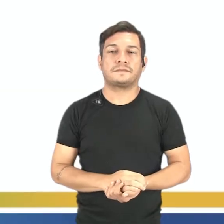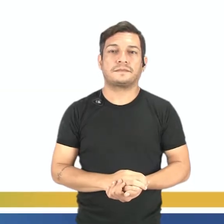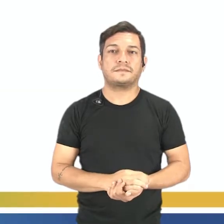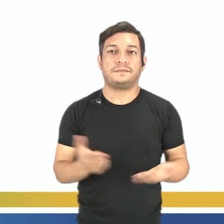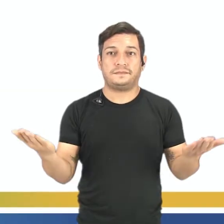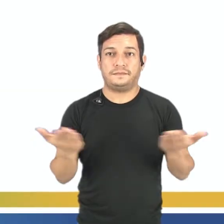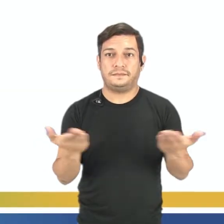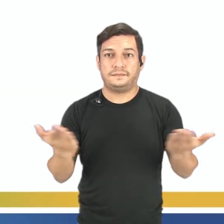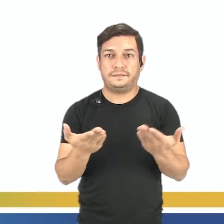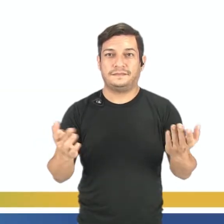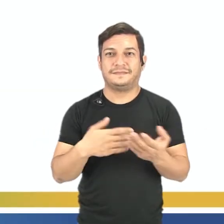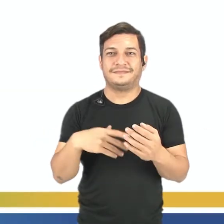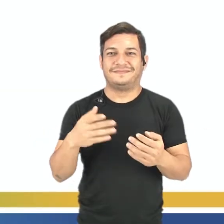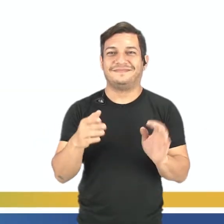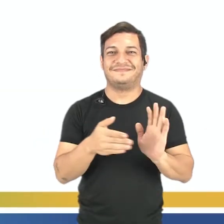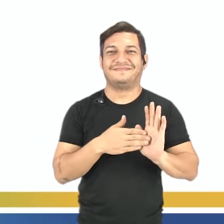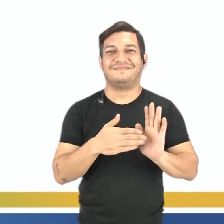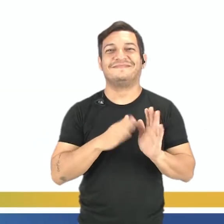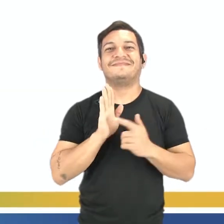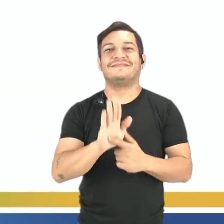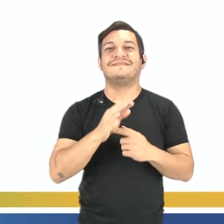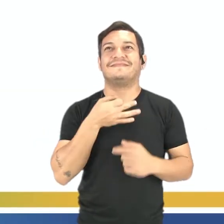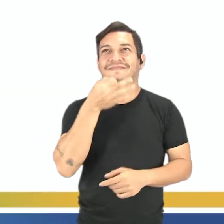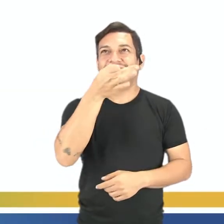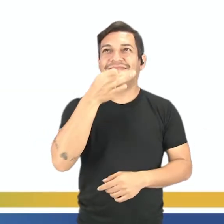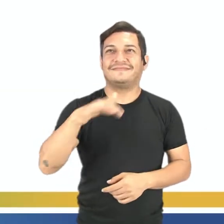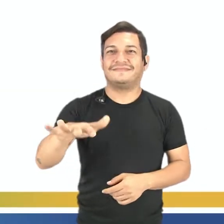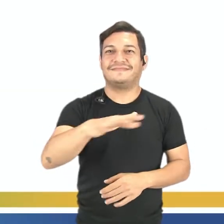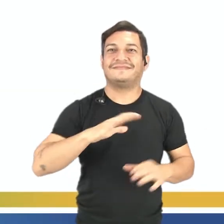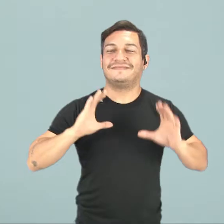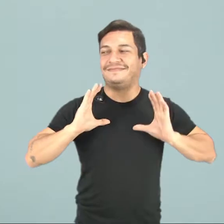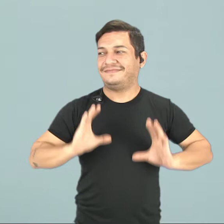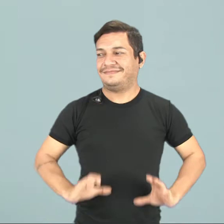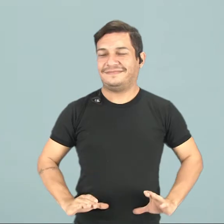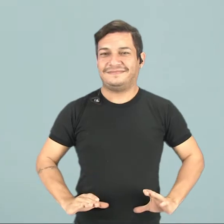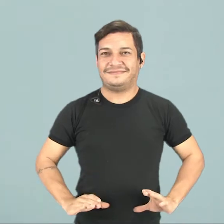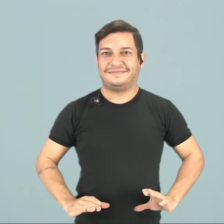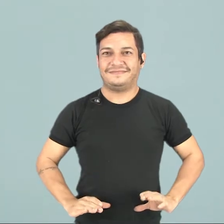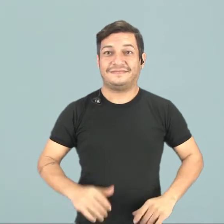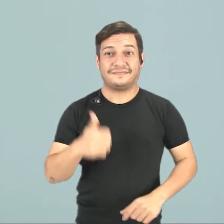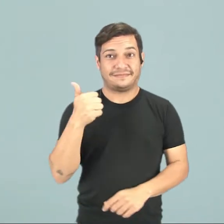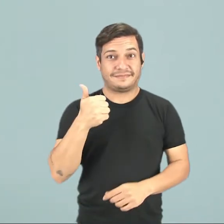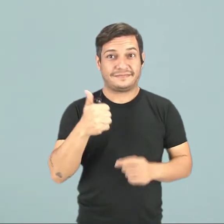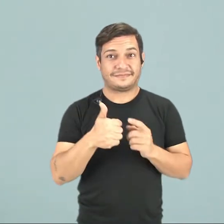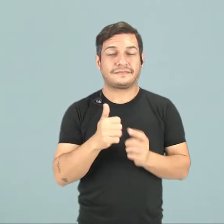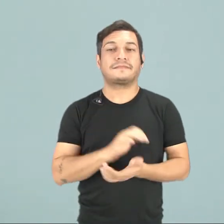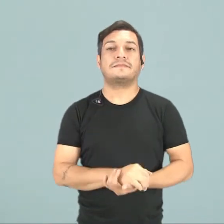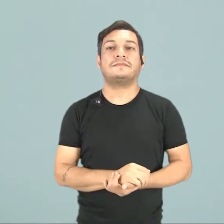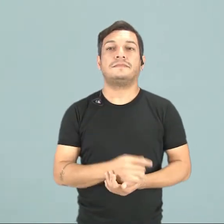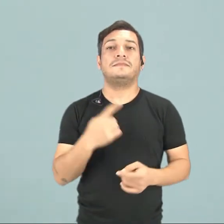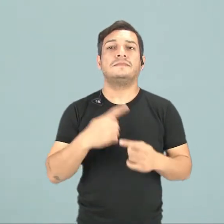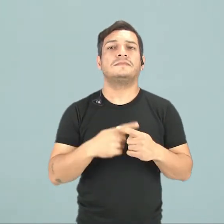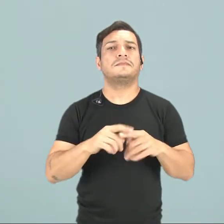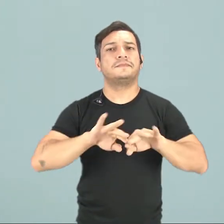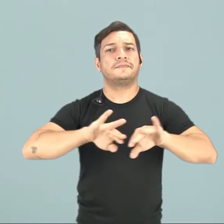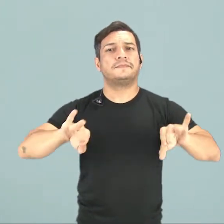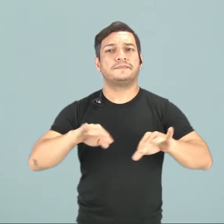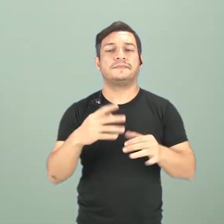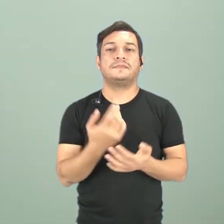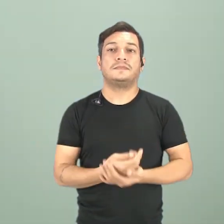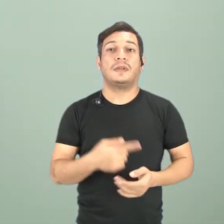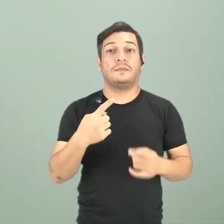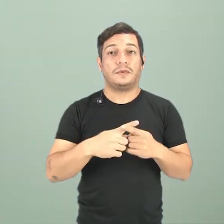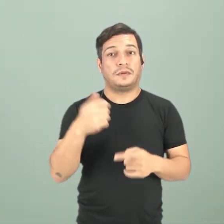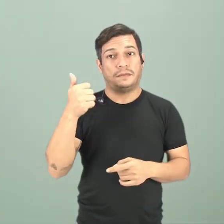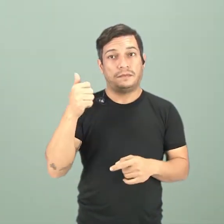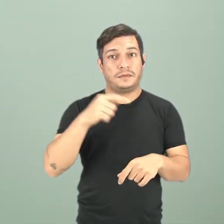vamos tratar de democracia e cidadania, primeira parte. Por que dividir em duas partes? Porque a primeira parte vai